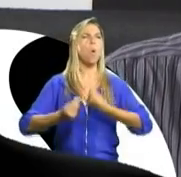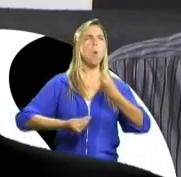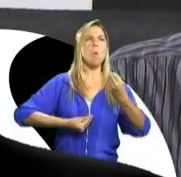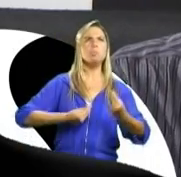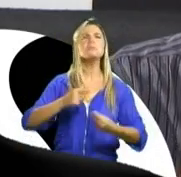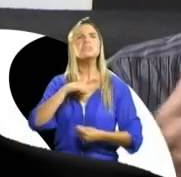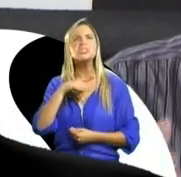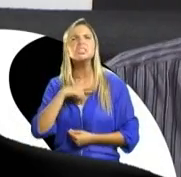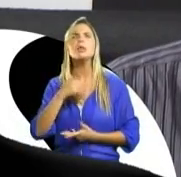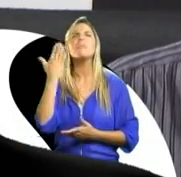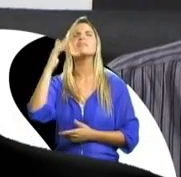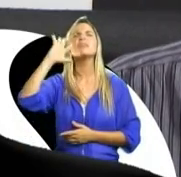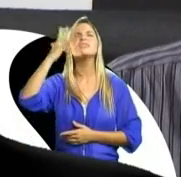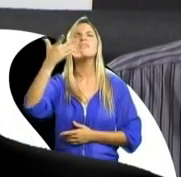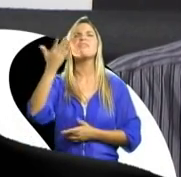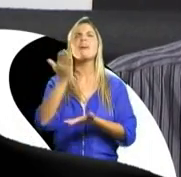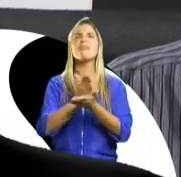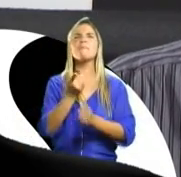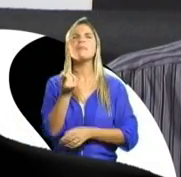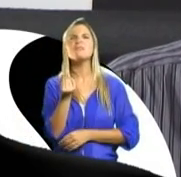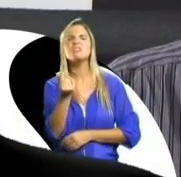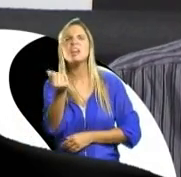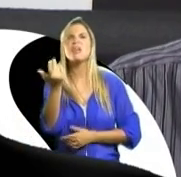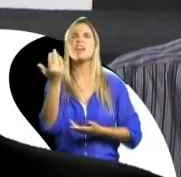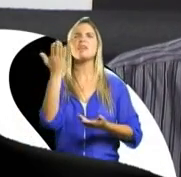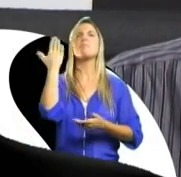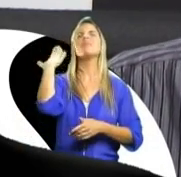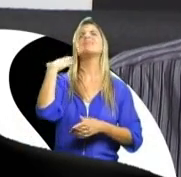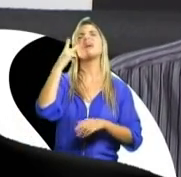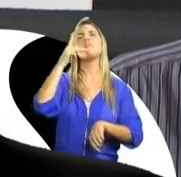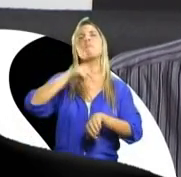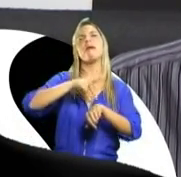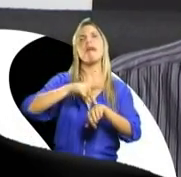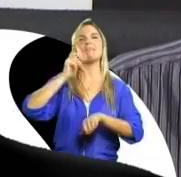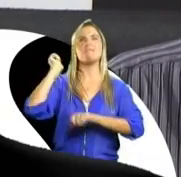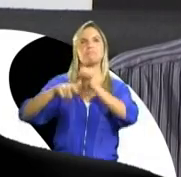no porrete ou na pedra, atualmente nós temos